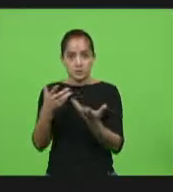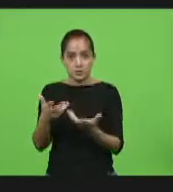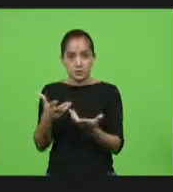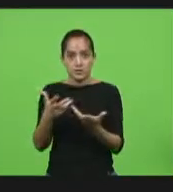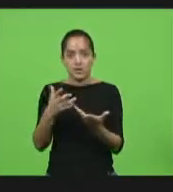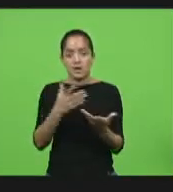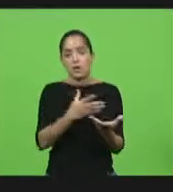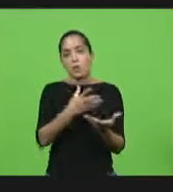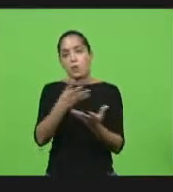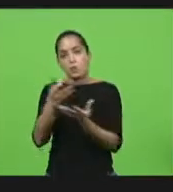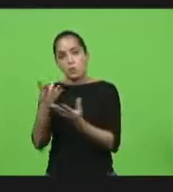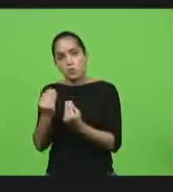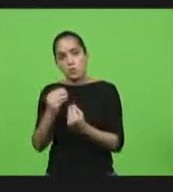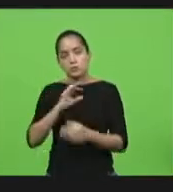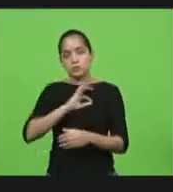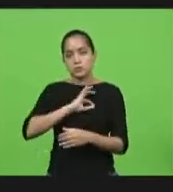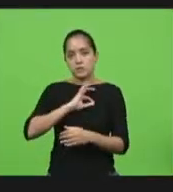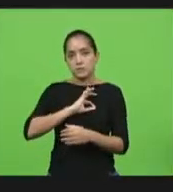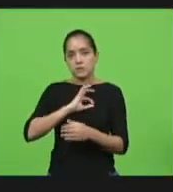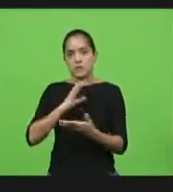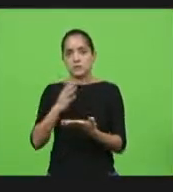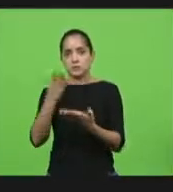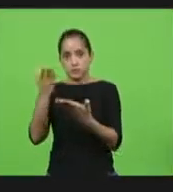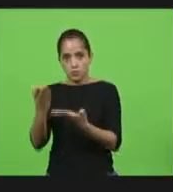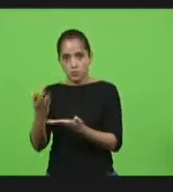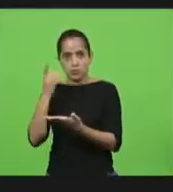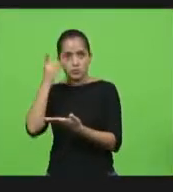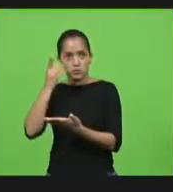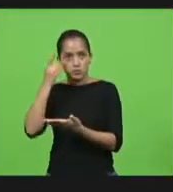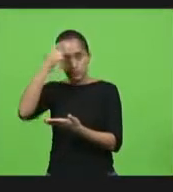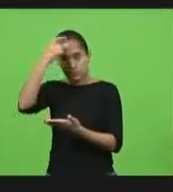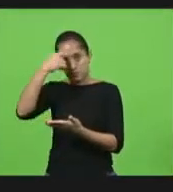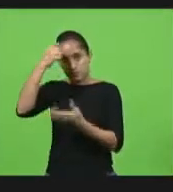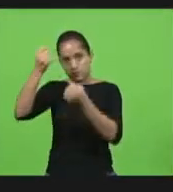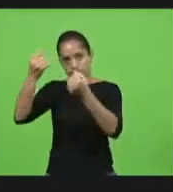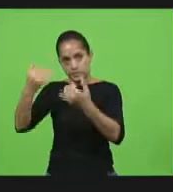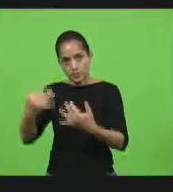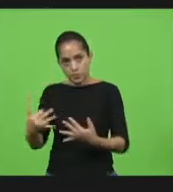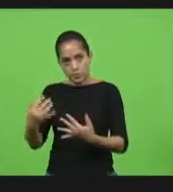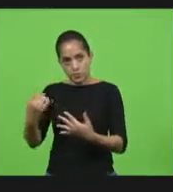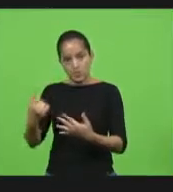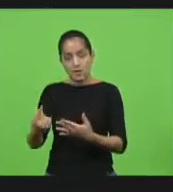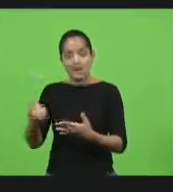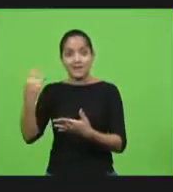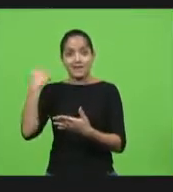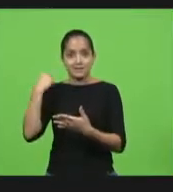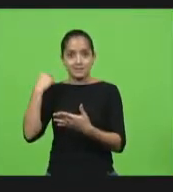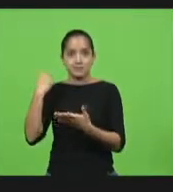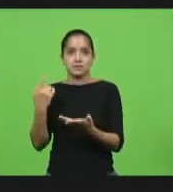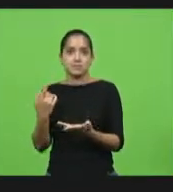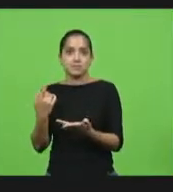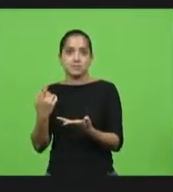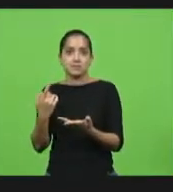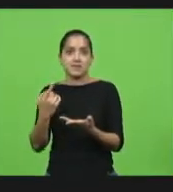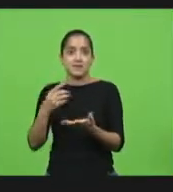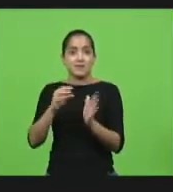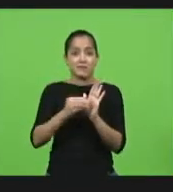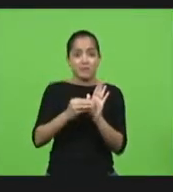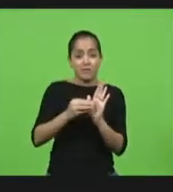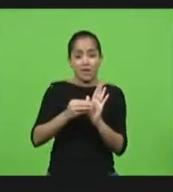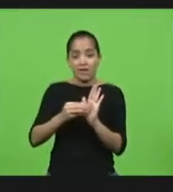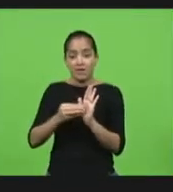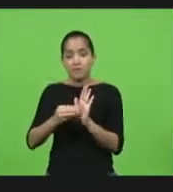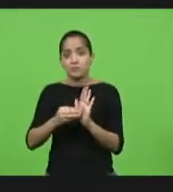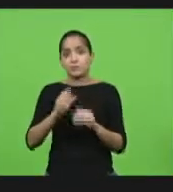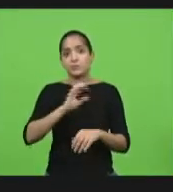muitos policiais... Primeiro, aquilo que o deputado Maurício falou, há uma defasagem muito grande de policiais nos municípios.